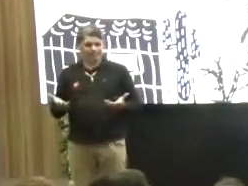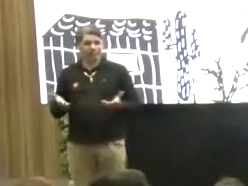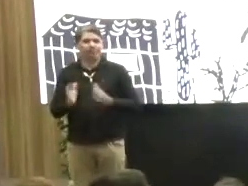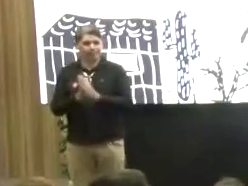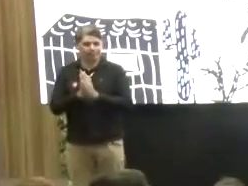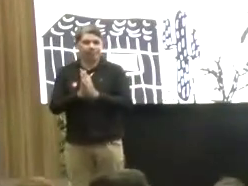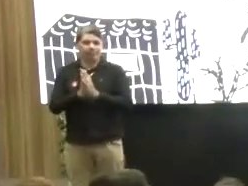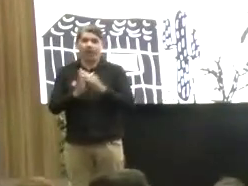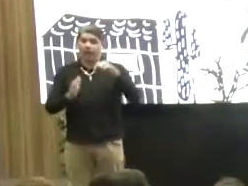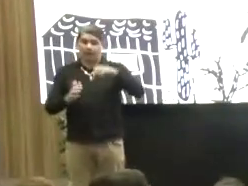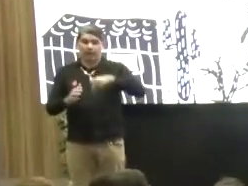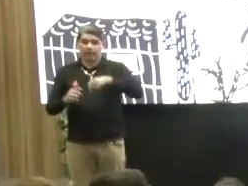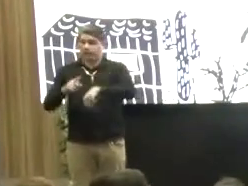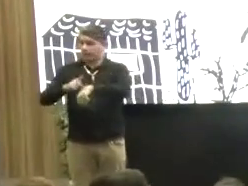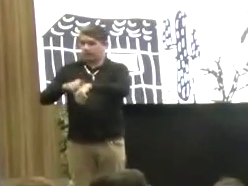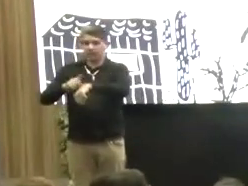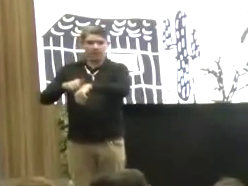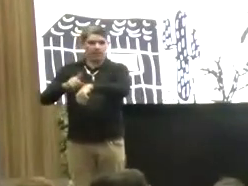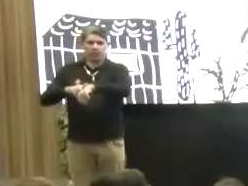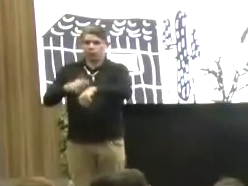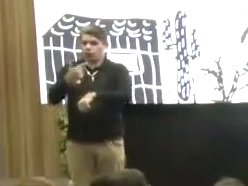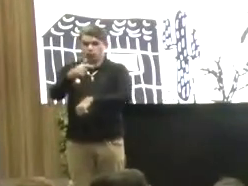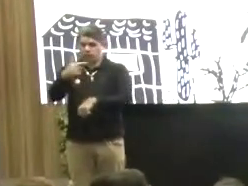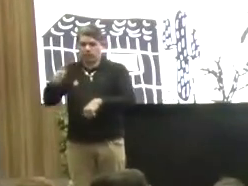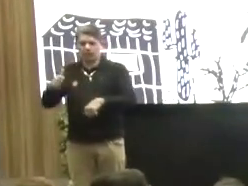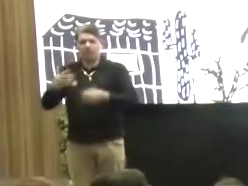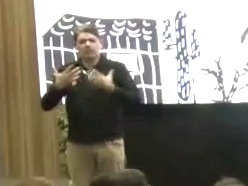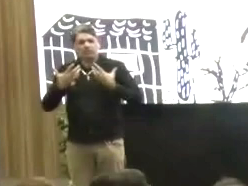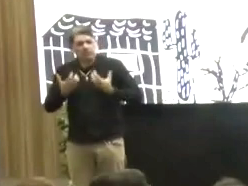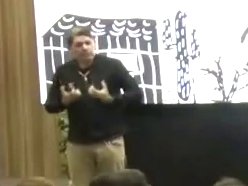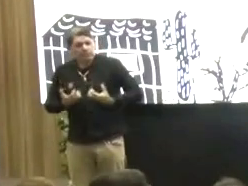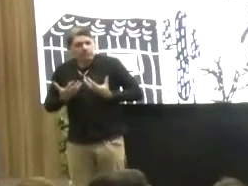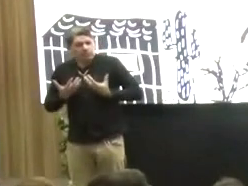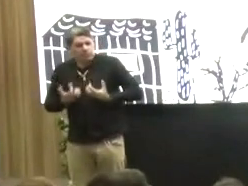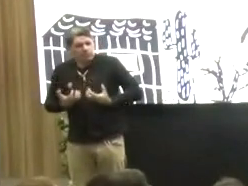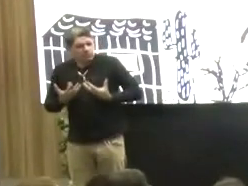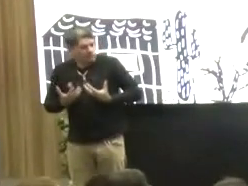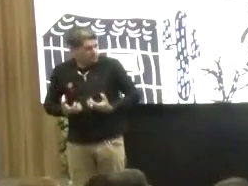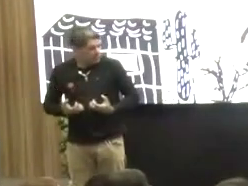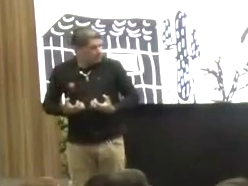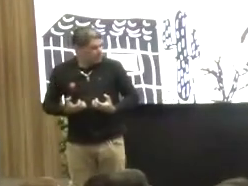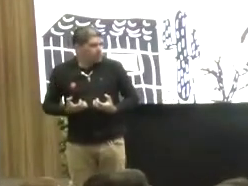a gente não tem muito tempo não, a gente anda tão cansado que... Hã?